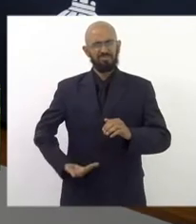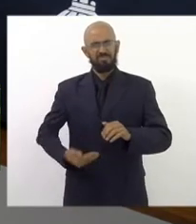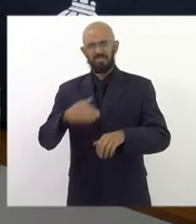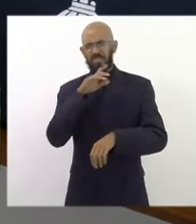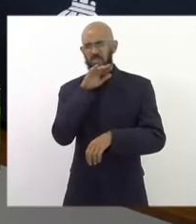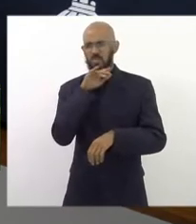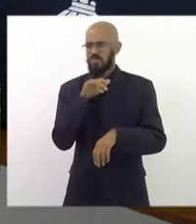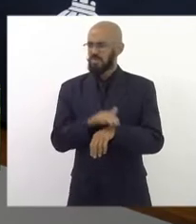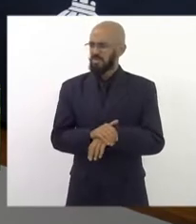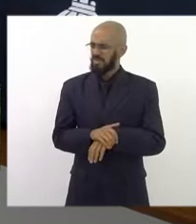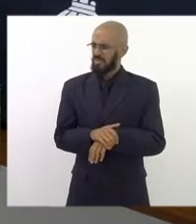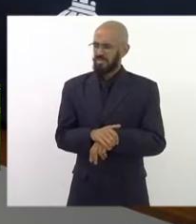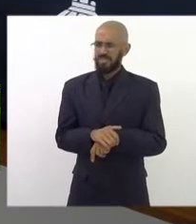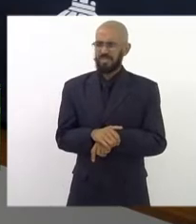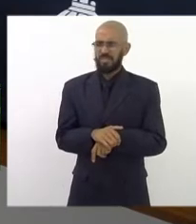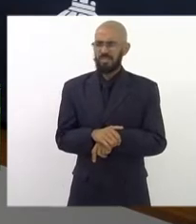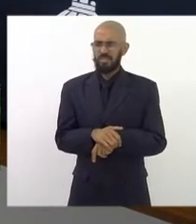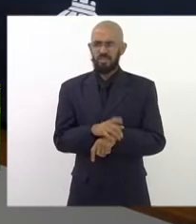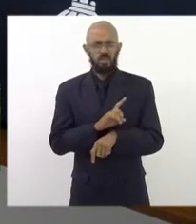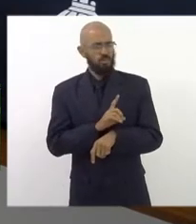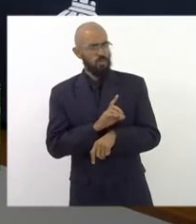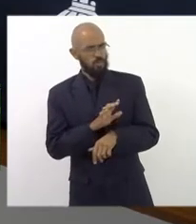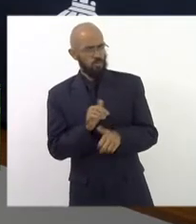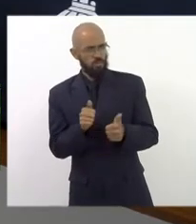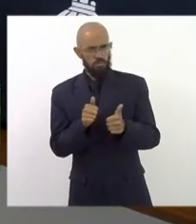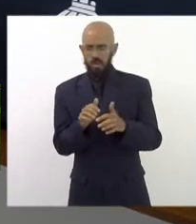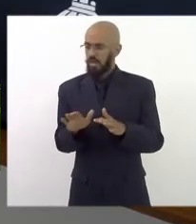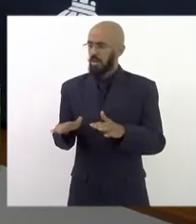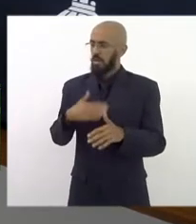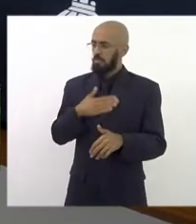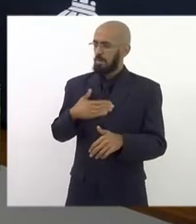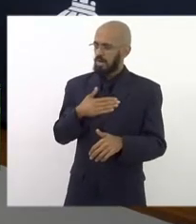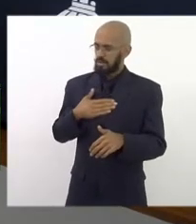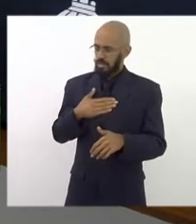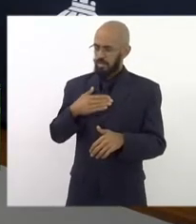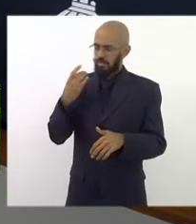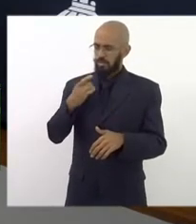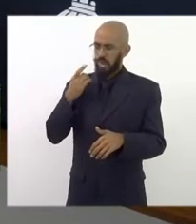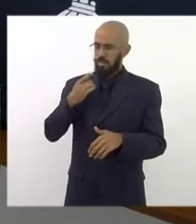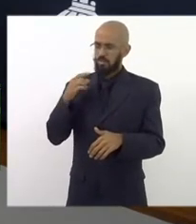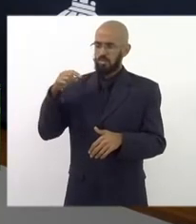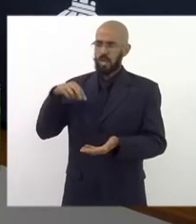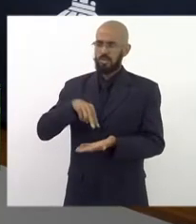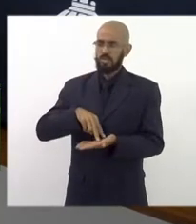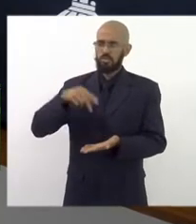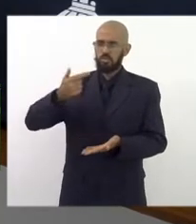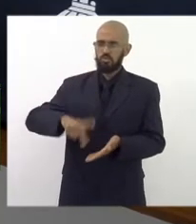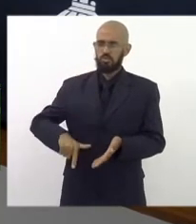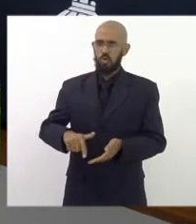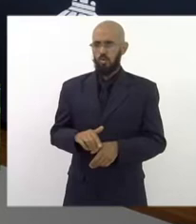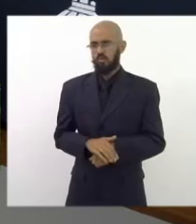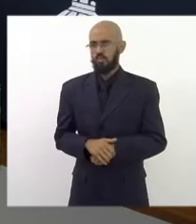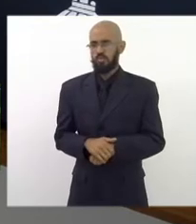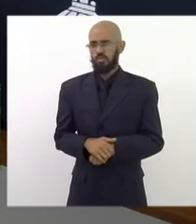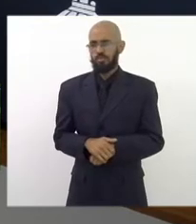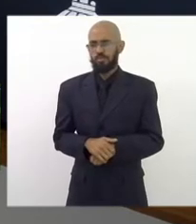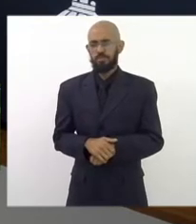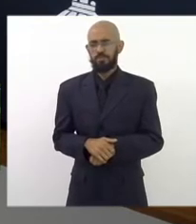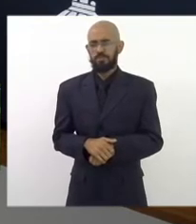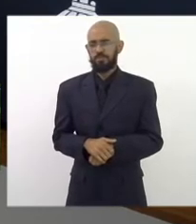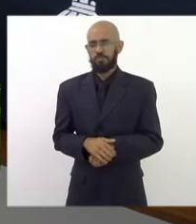Não. Então, deputado, tudo bem? Prazer estar aqui de novo com